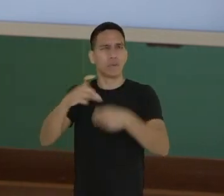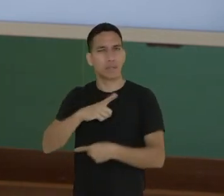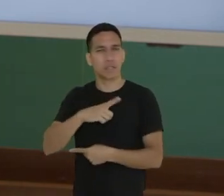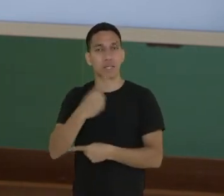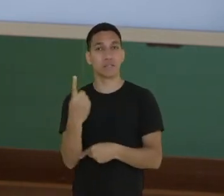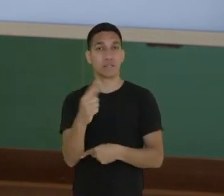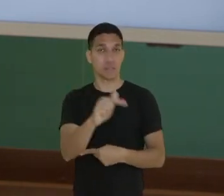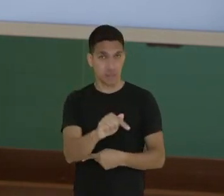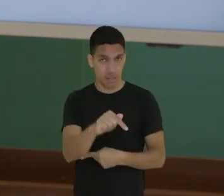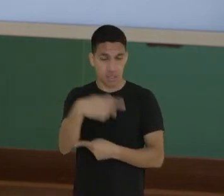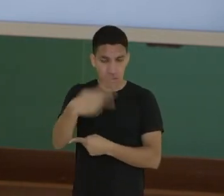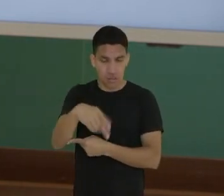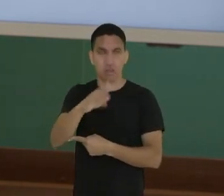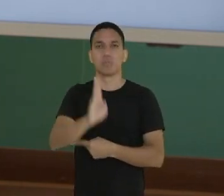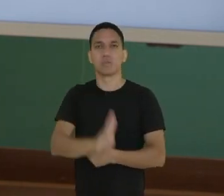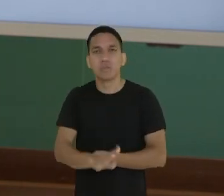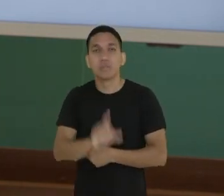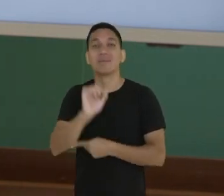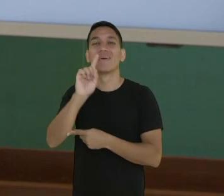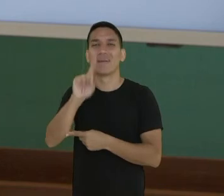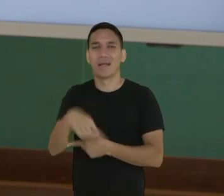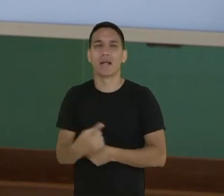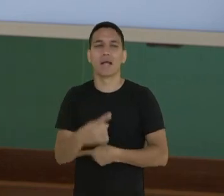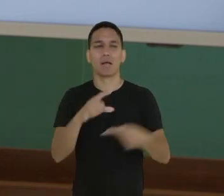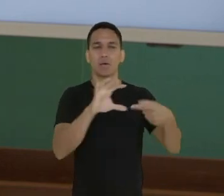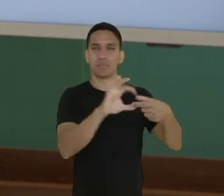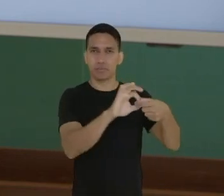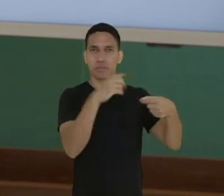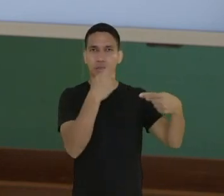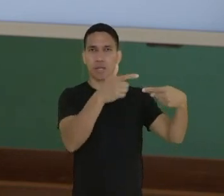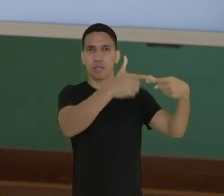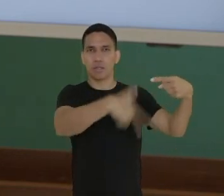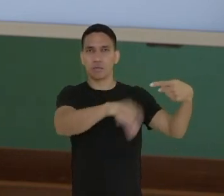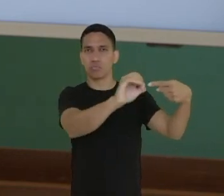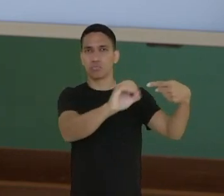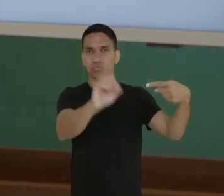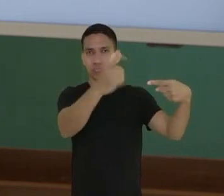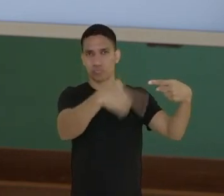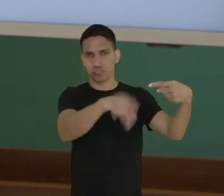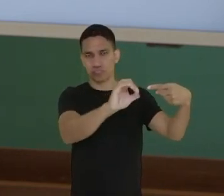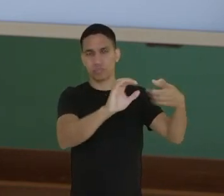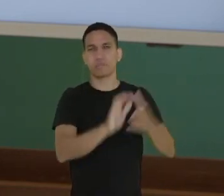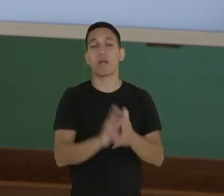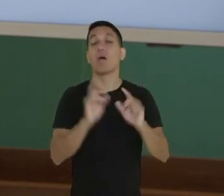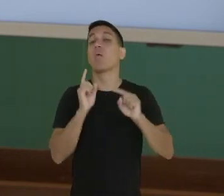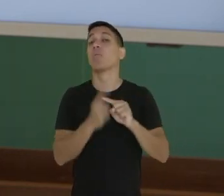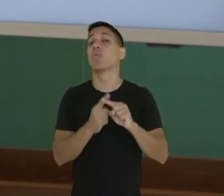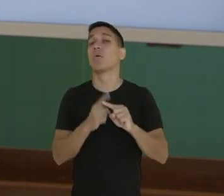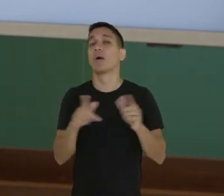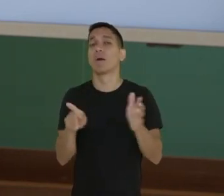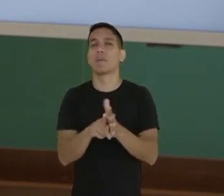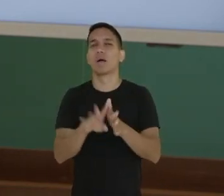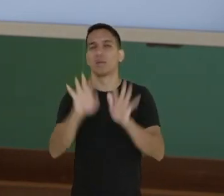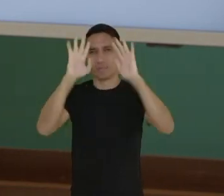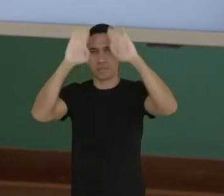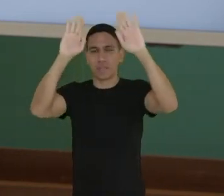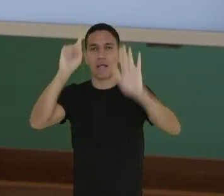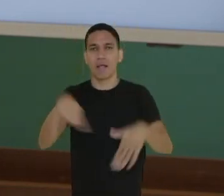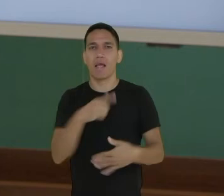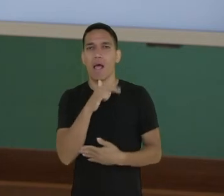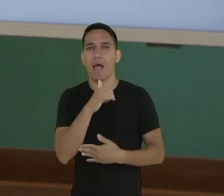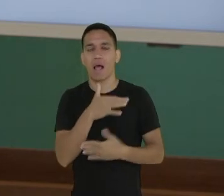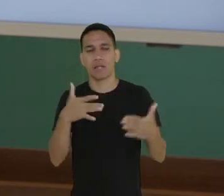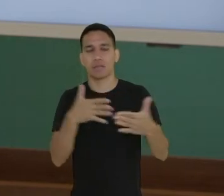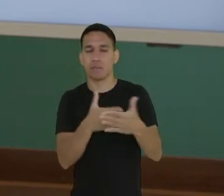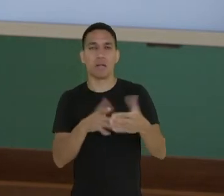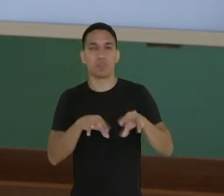17% dessa energia de origem não renovável, certo? Principalmente a questão de termoelétricas. No mundo, você